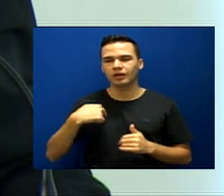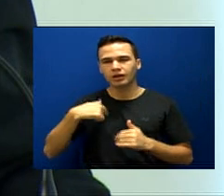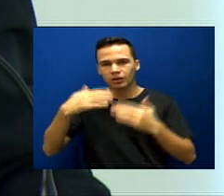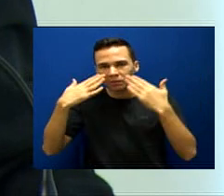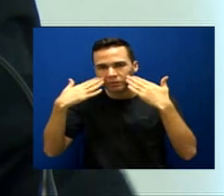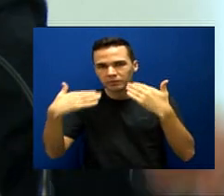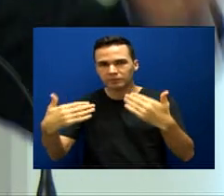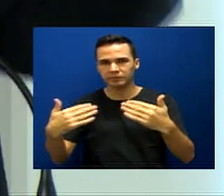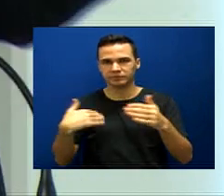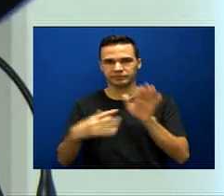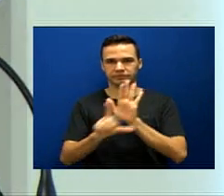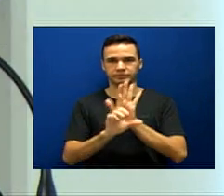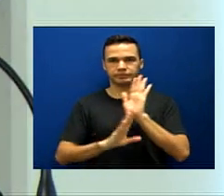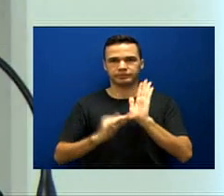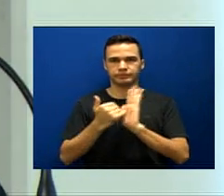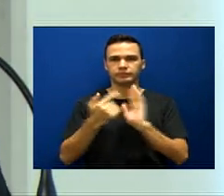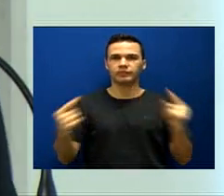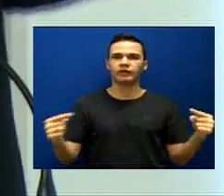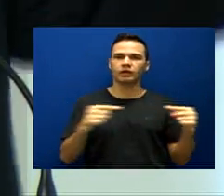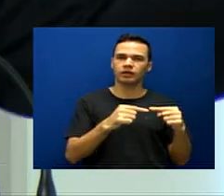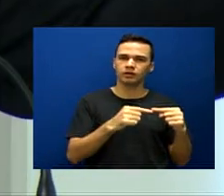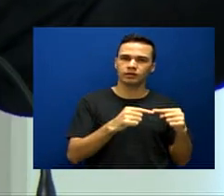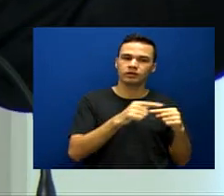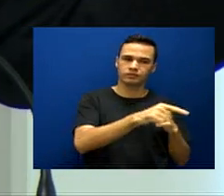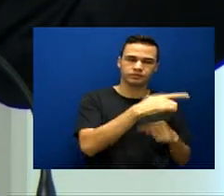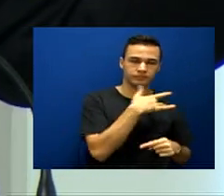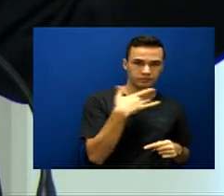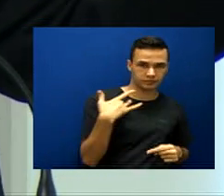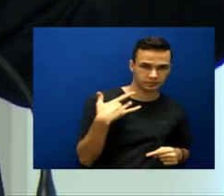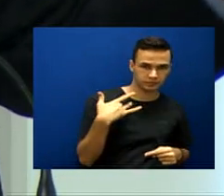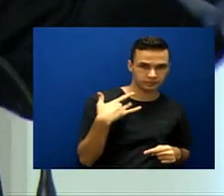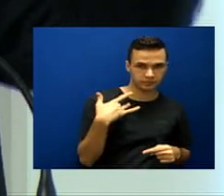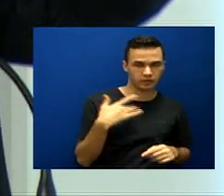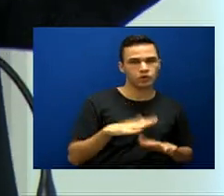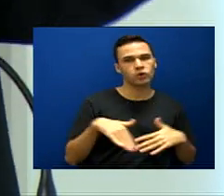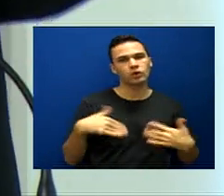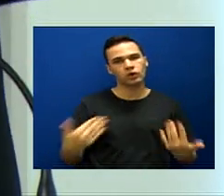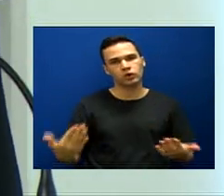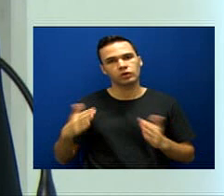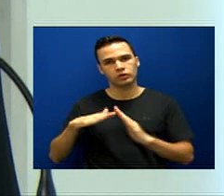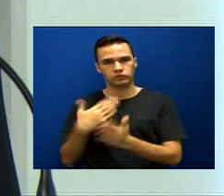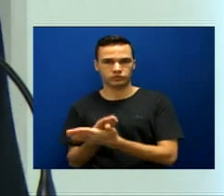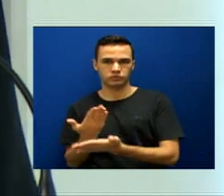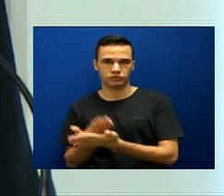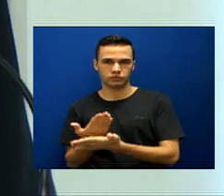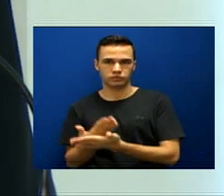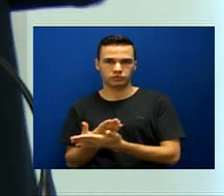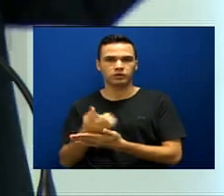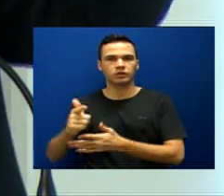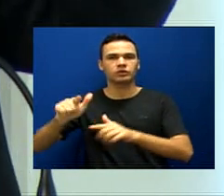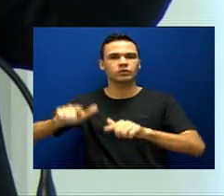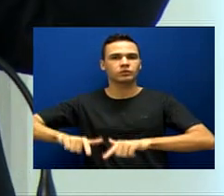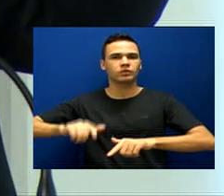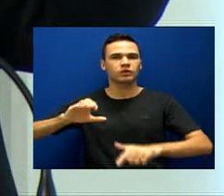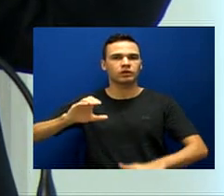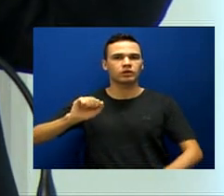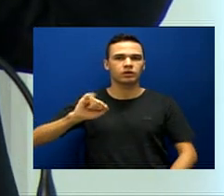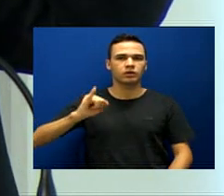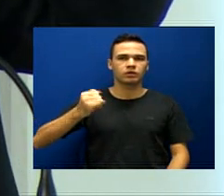para nós ligado ou à área da saúde ou à área da educação na região do